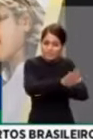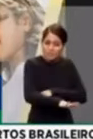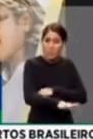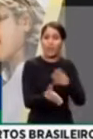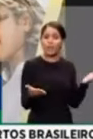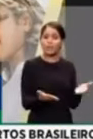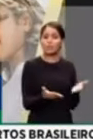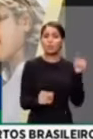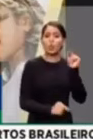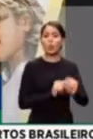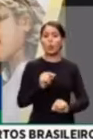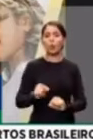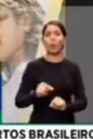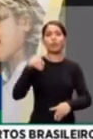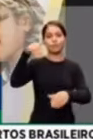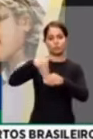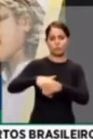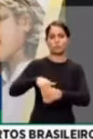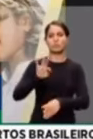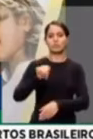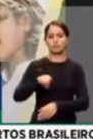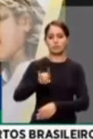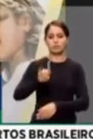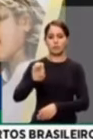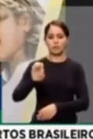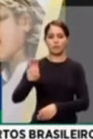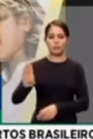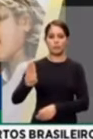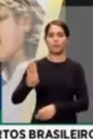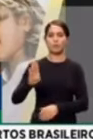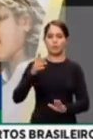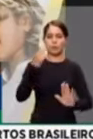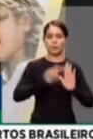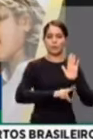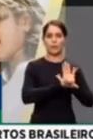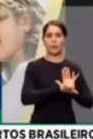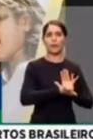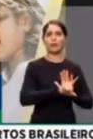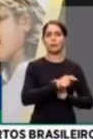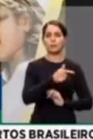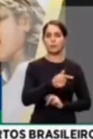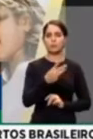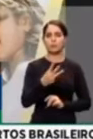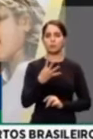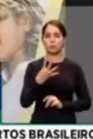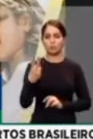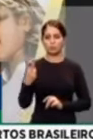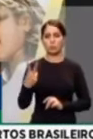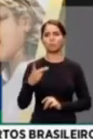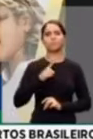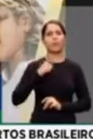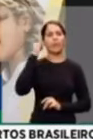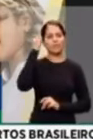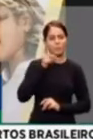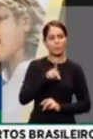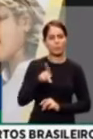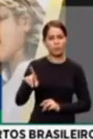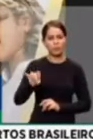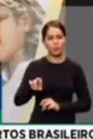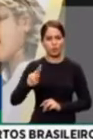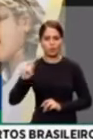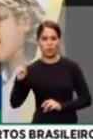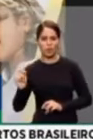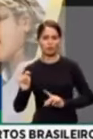tem o PL 4372, de autoria da deputada Dorinha, e vários outros